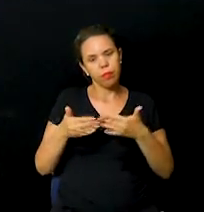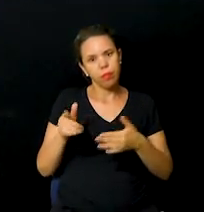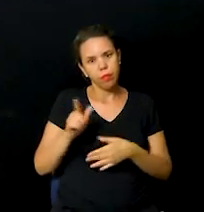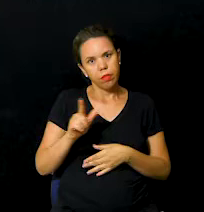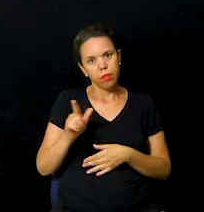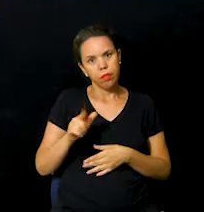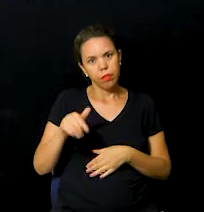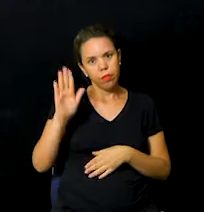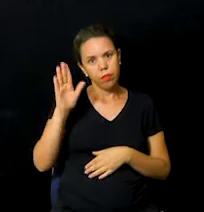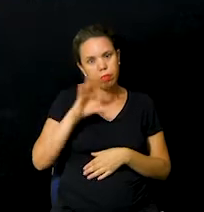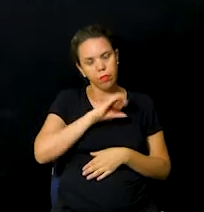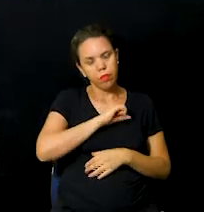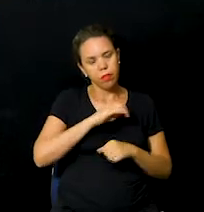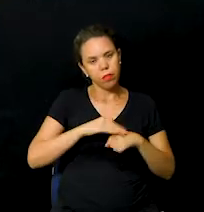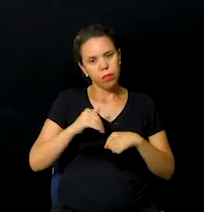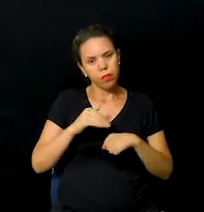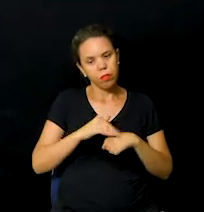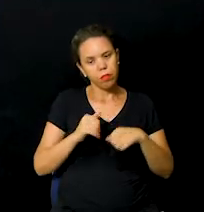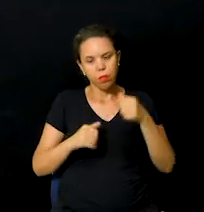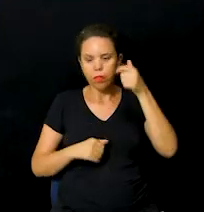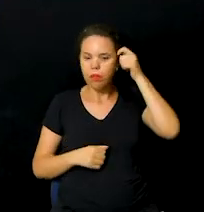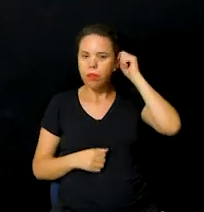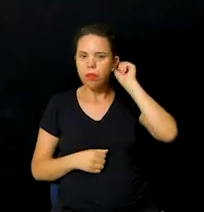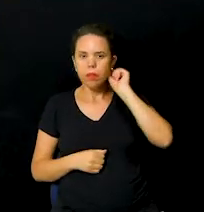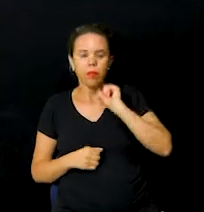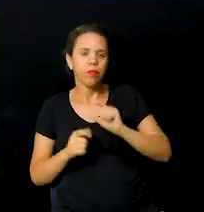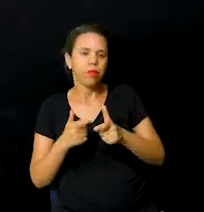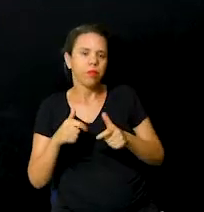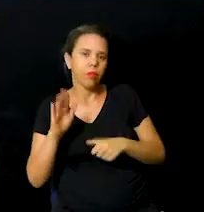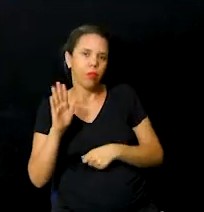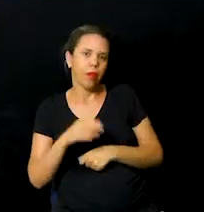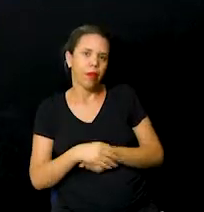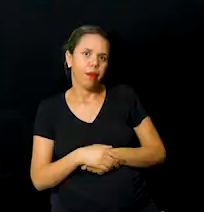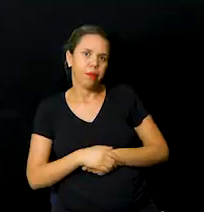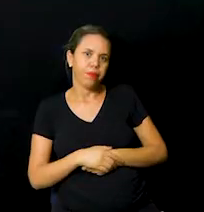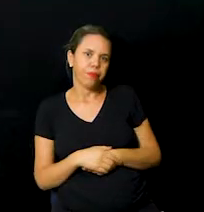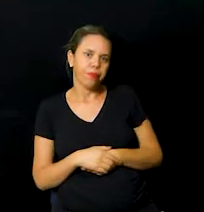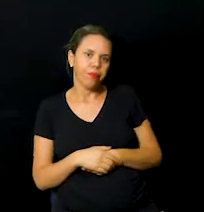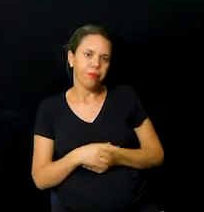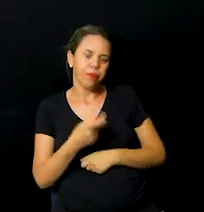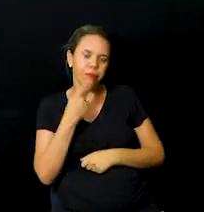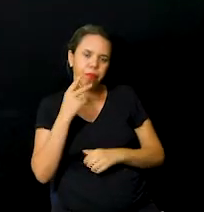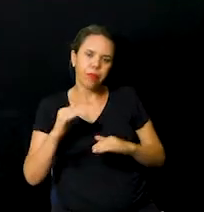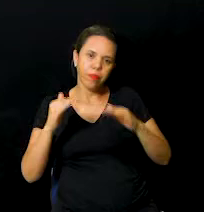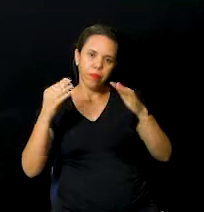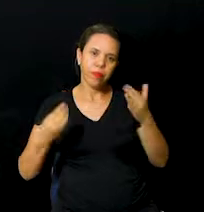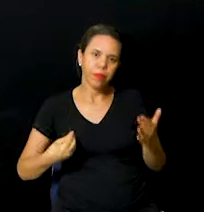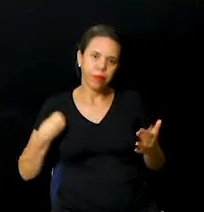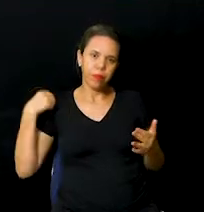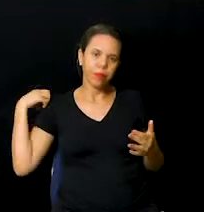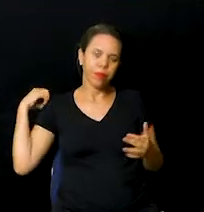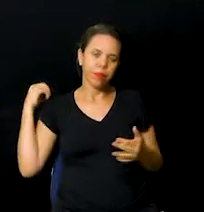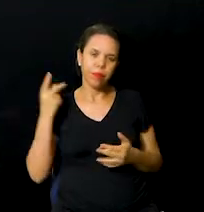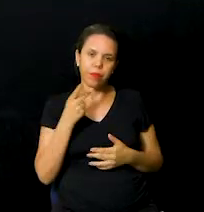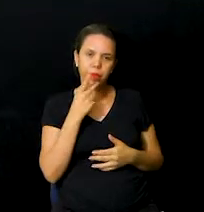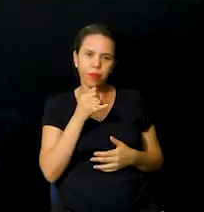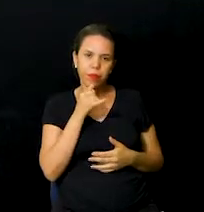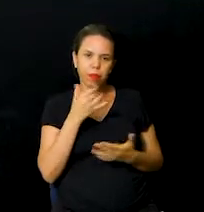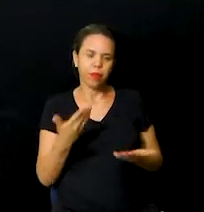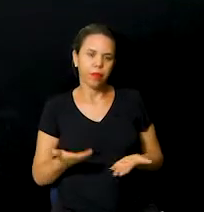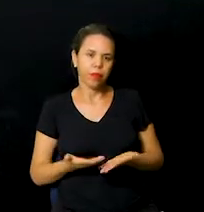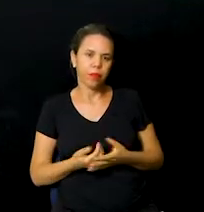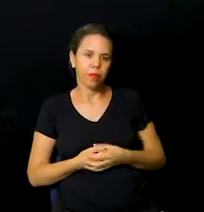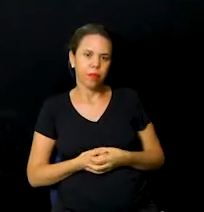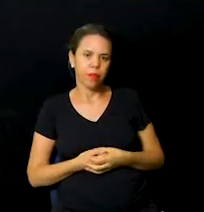certeza a gente coloca mais amor e mais carinho, e aí vai crescendo muito mais. Você falou de patamar de vida, a gente pode dizer, por exemplo,